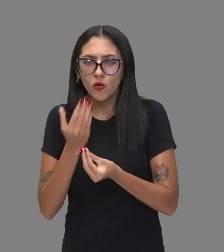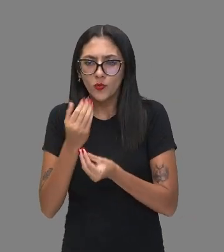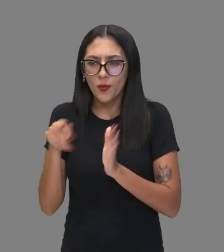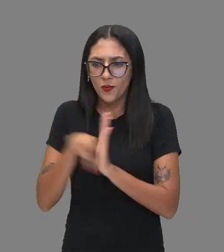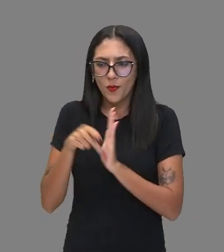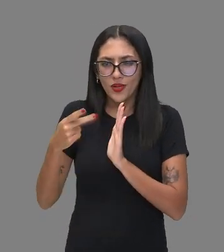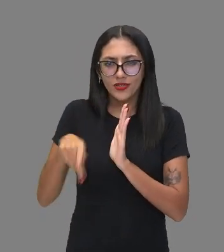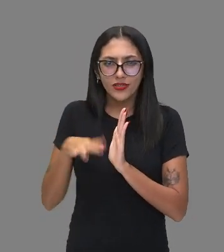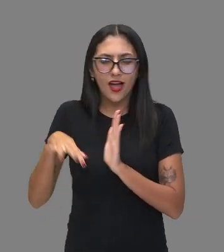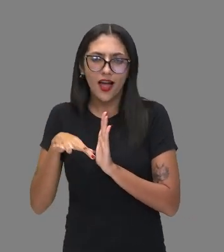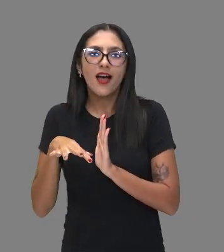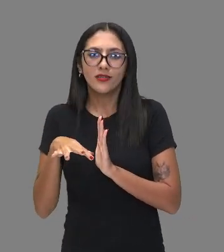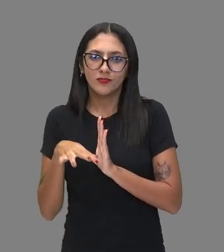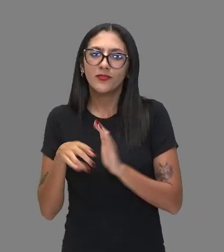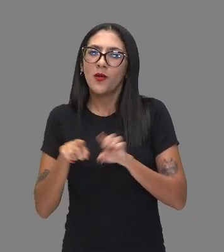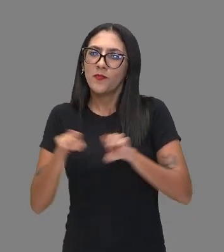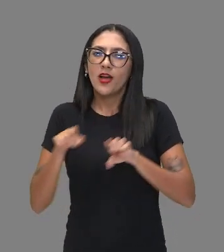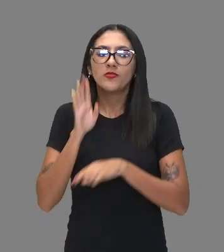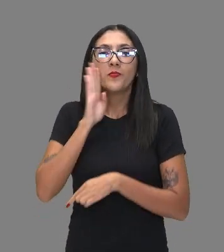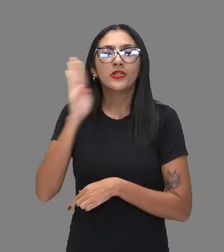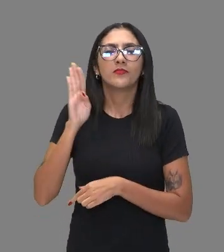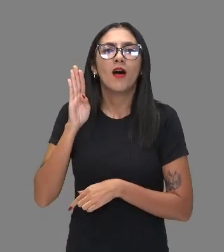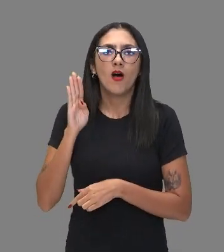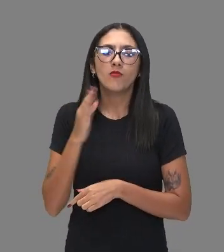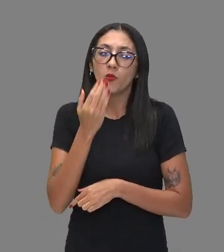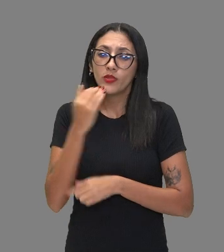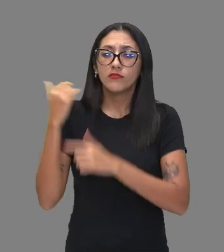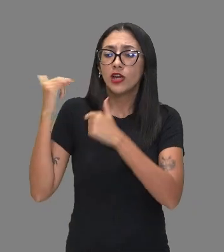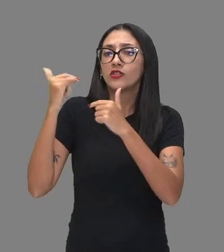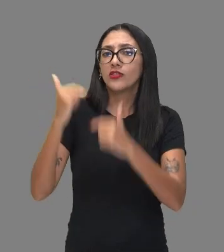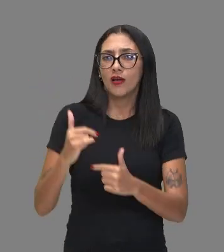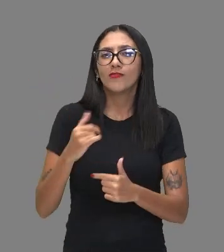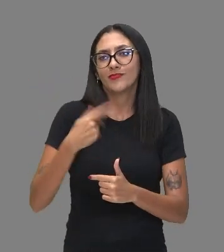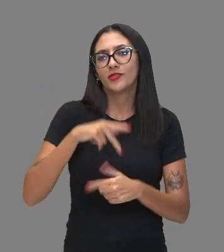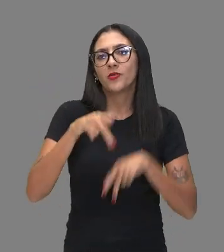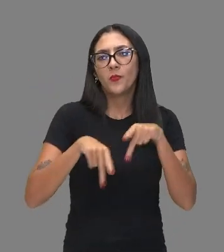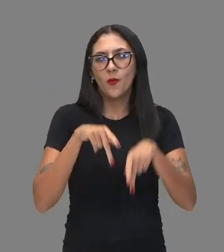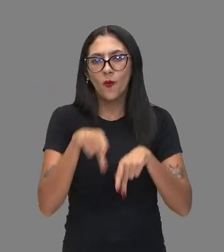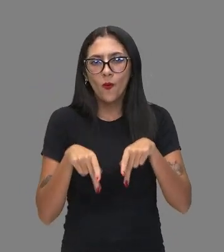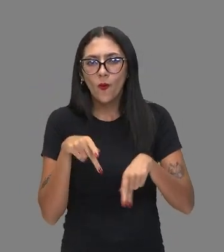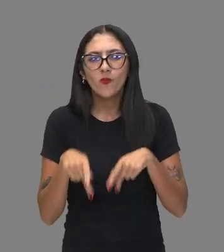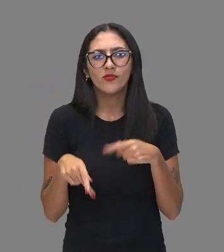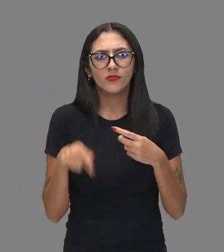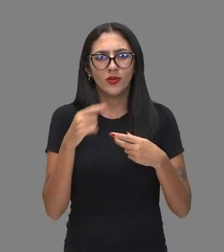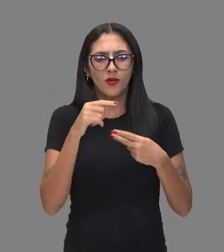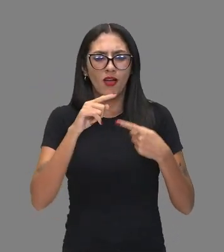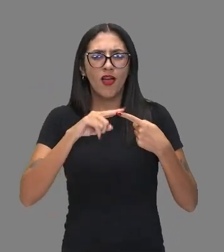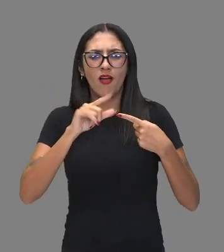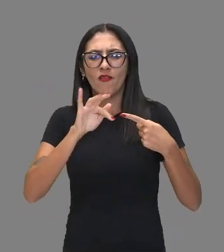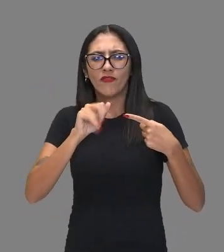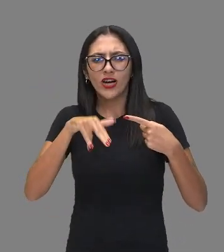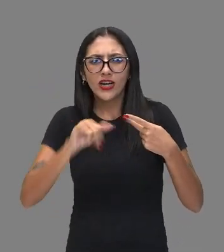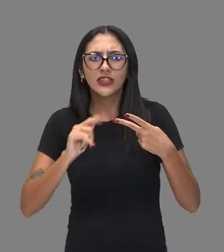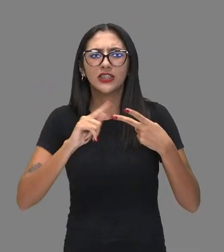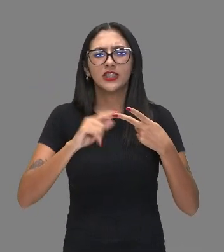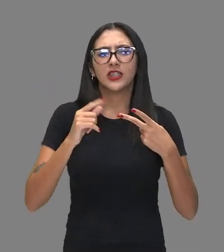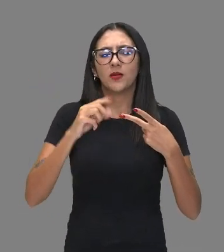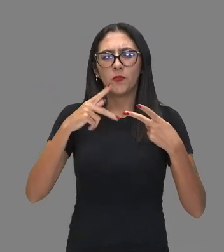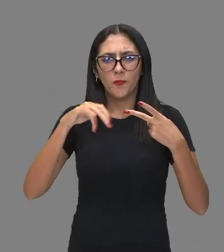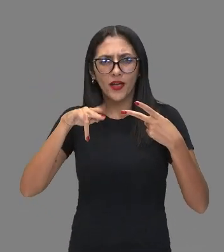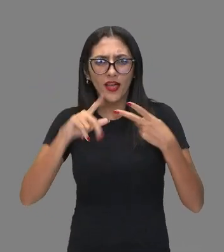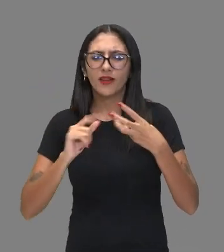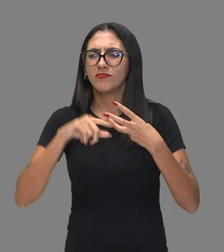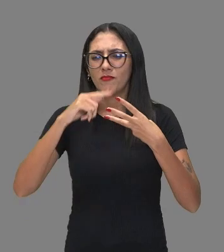mas como principal o tradicional, que é do nosso povo, que é o fane, a pupeca, a mujica.